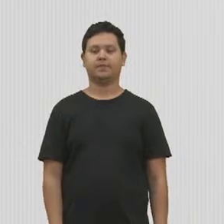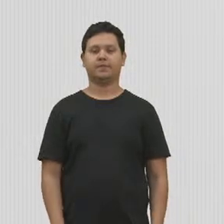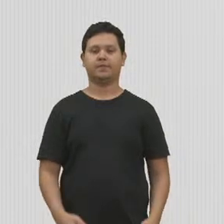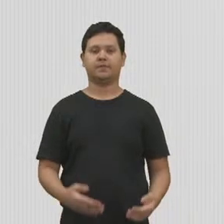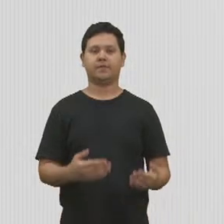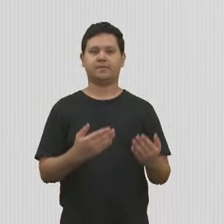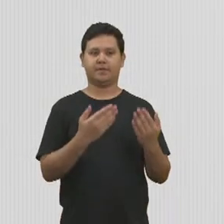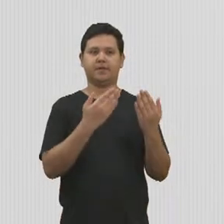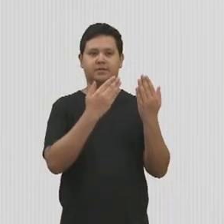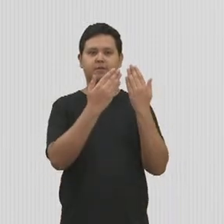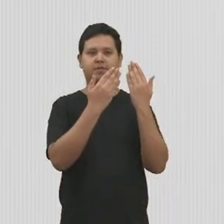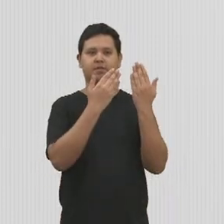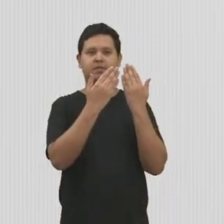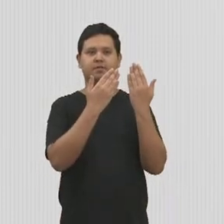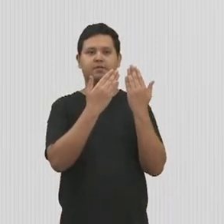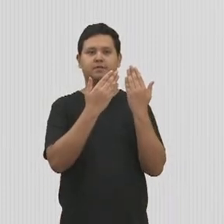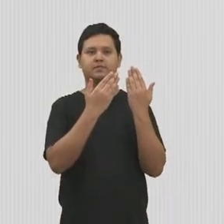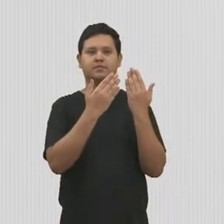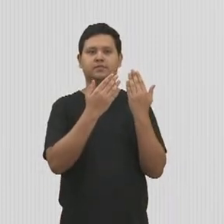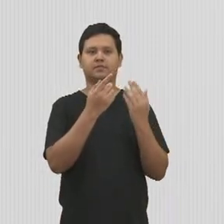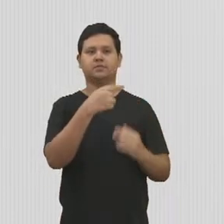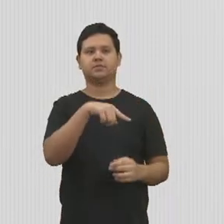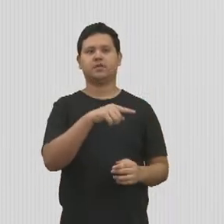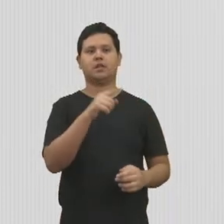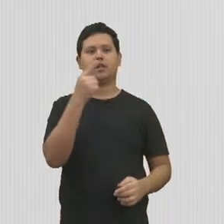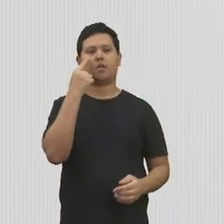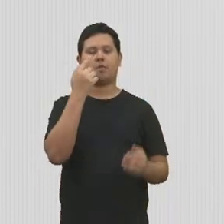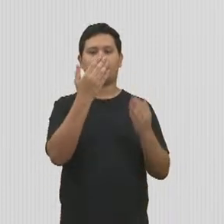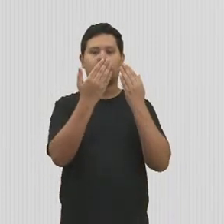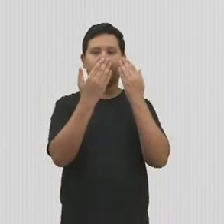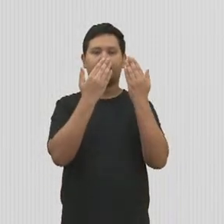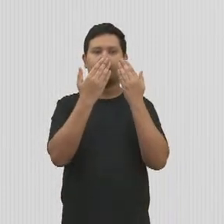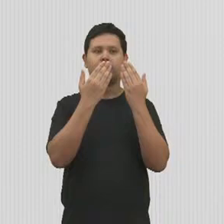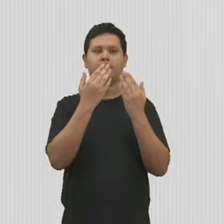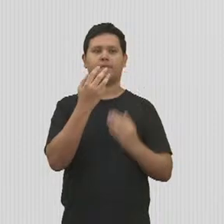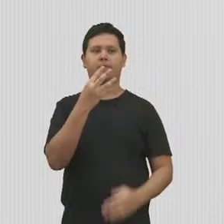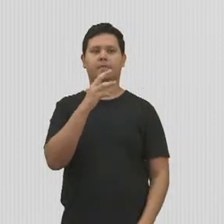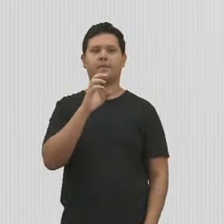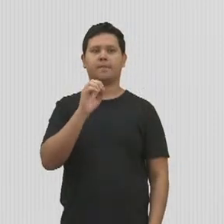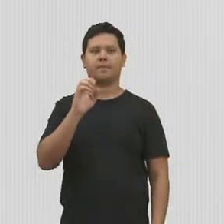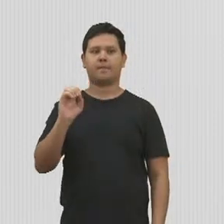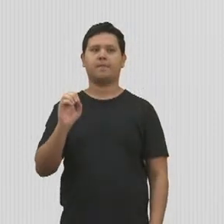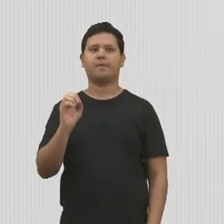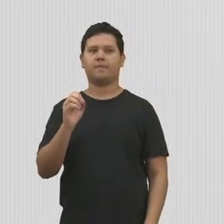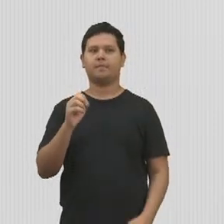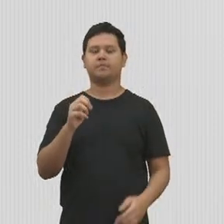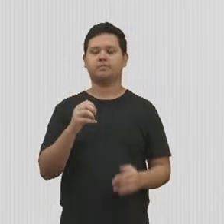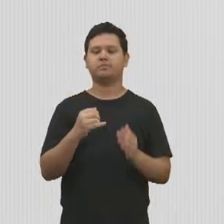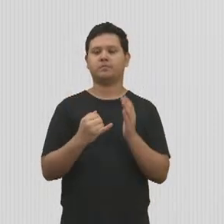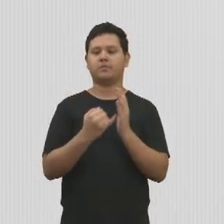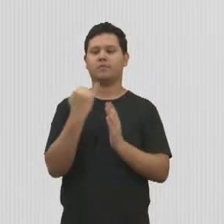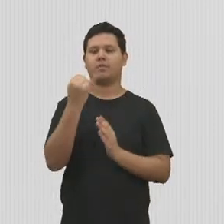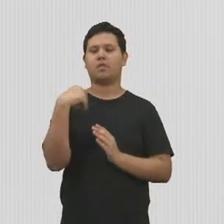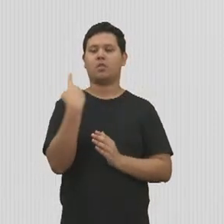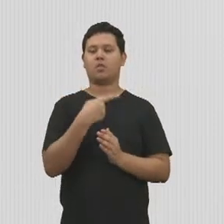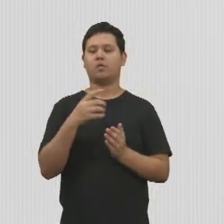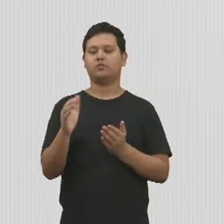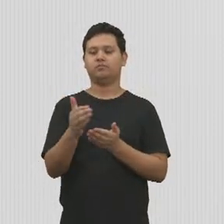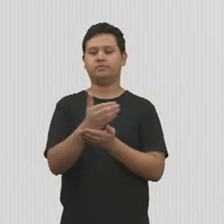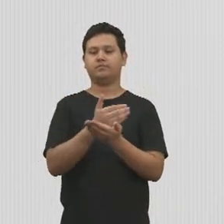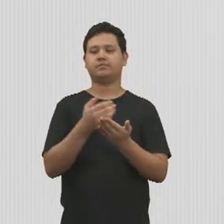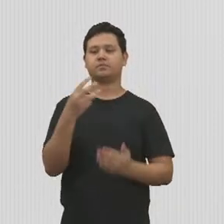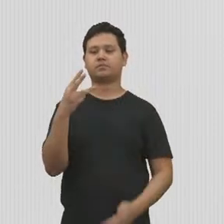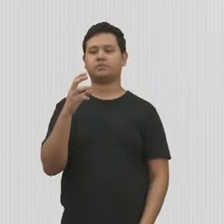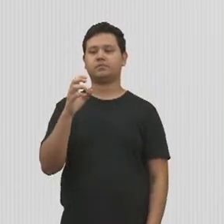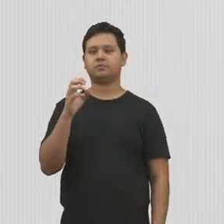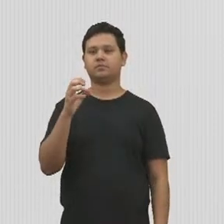Das receitas tributárias, nós tínhamos uma previsão de 334 milhões e nós recebemos em torno de